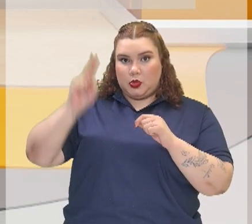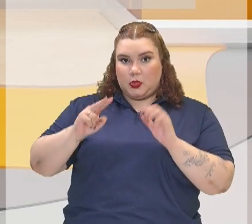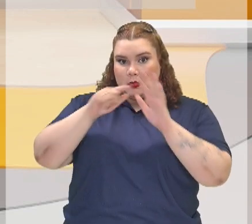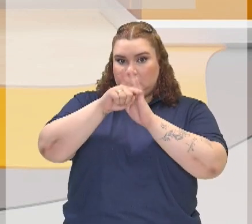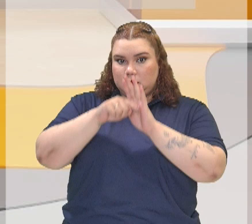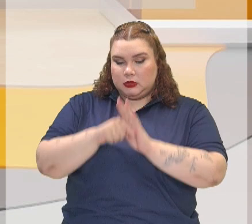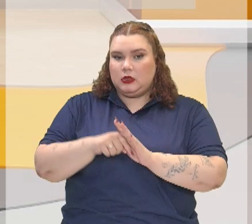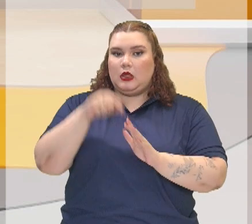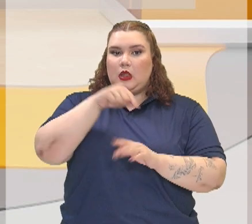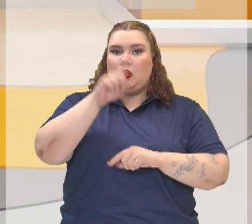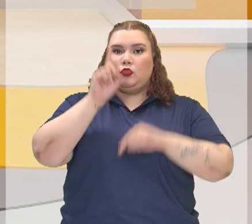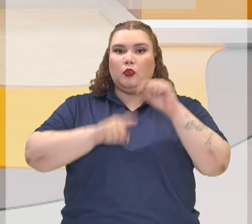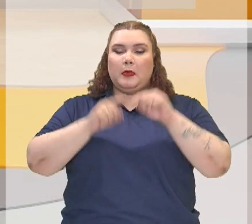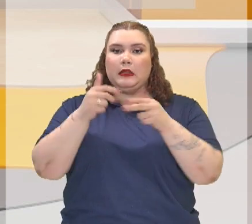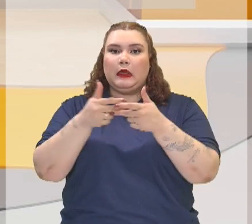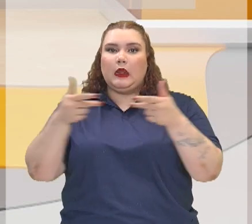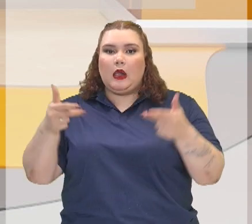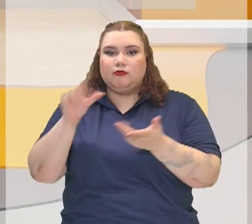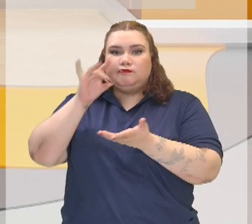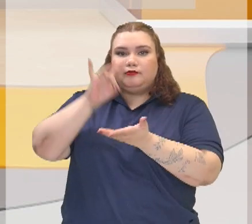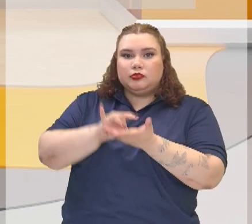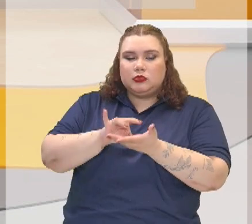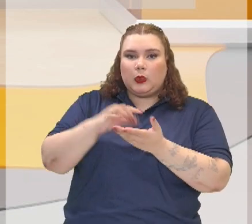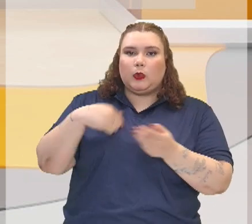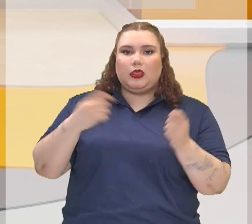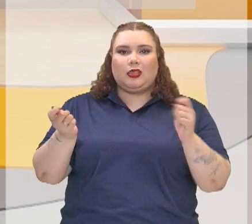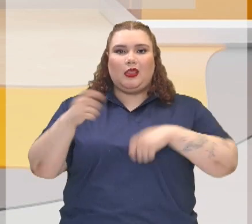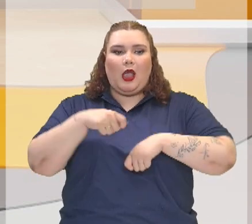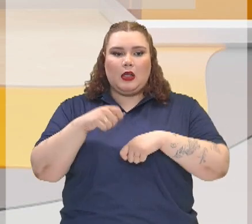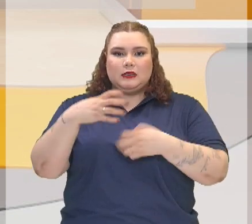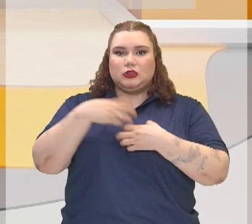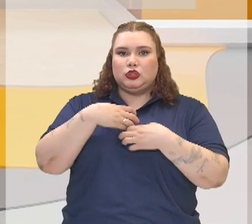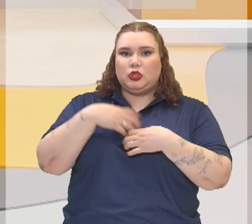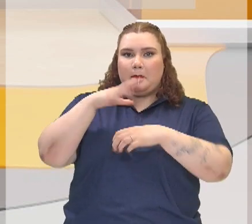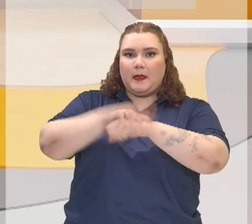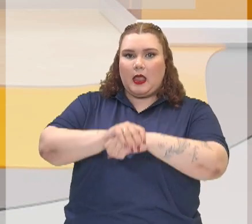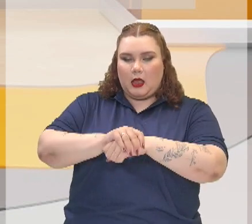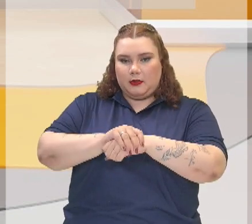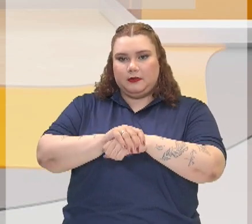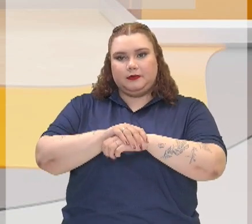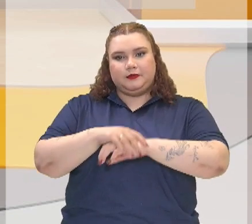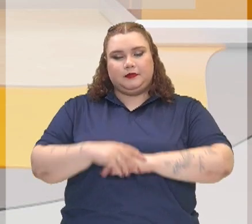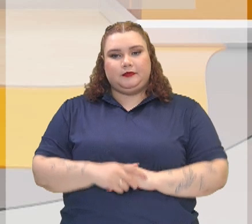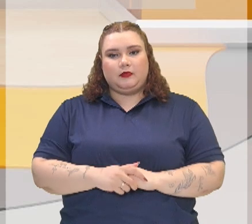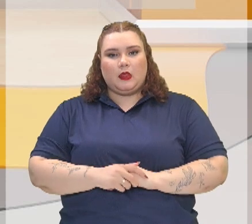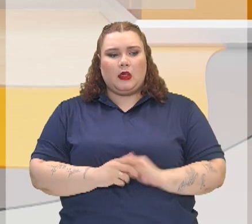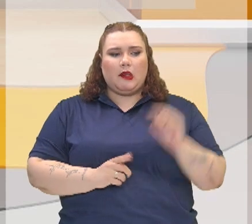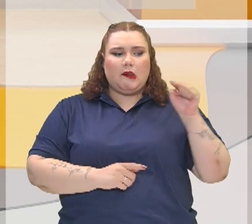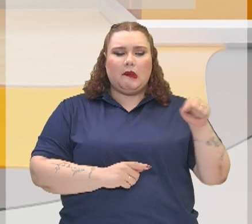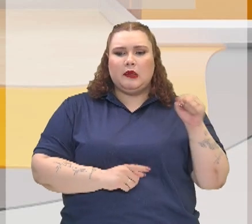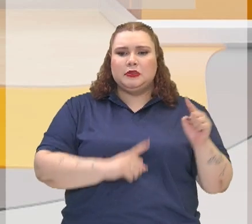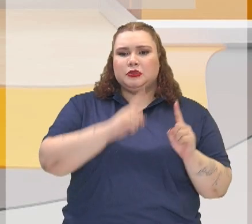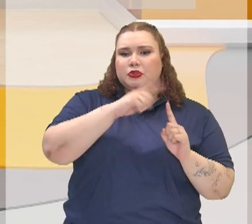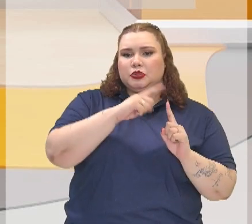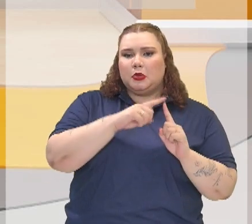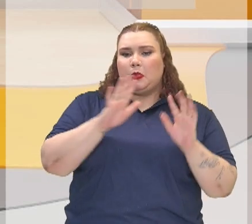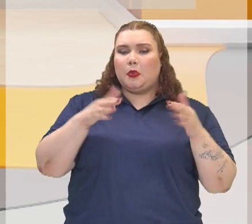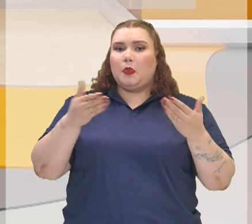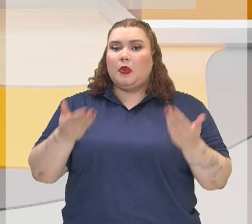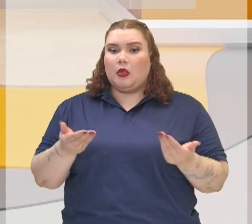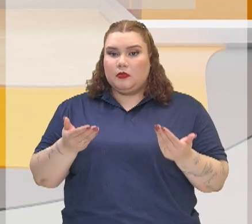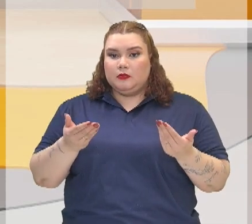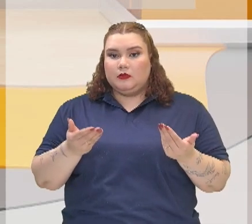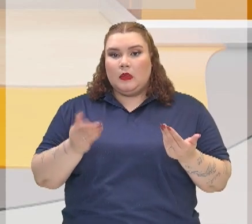fontes materiais. Então, é tudo aquilo que eu posso tocar. E as imateriais, né? Elas são,